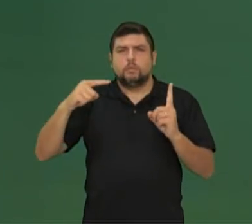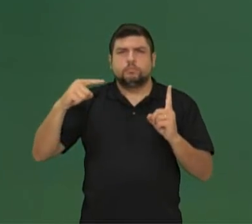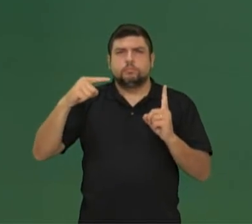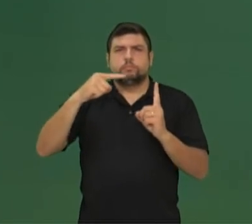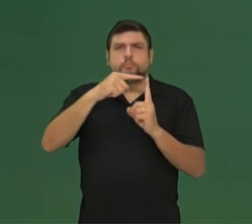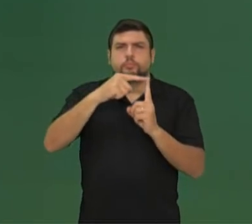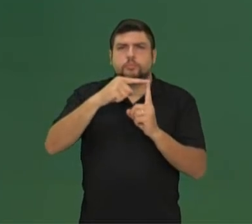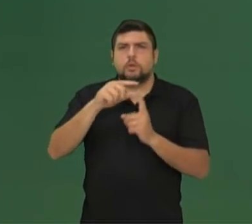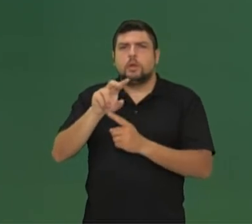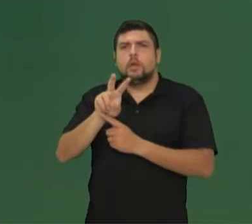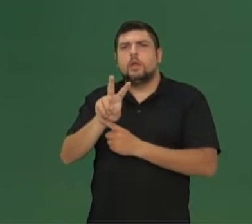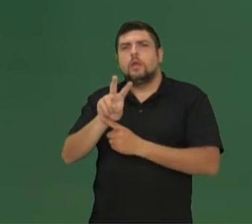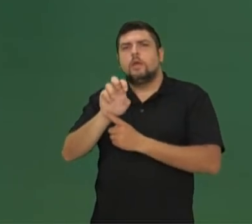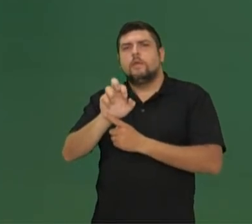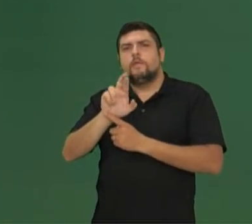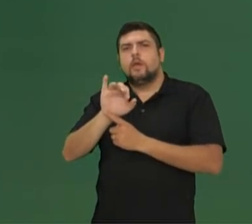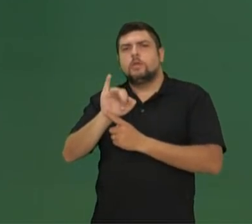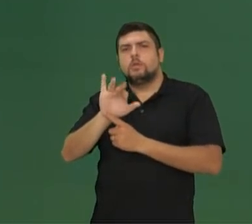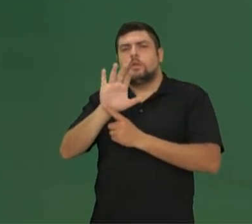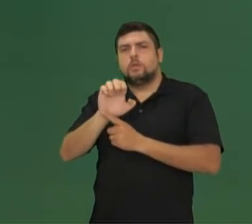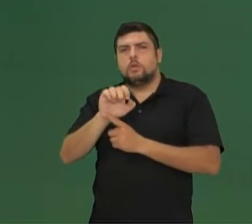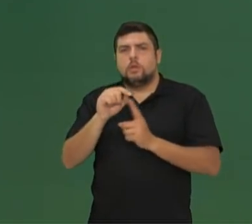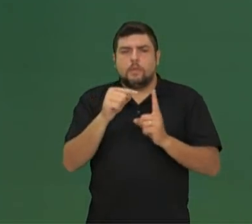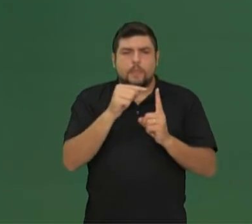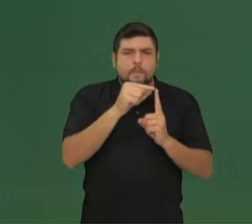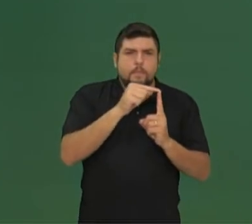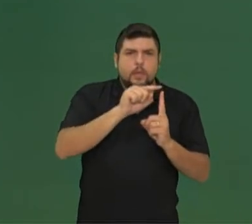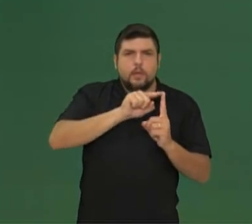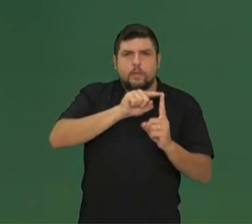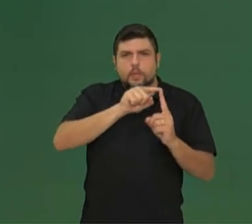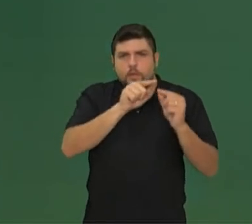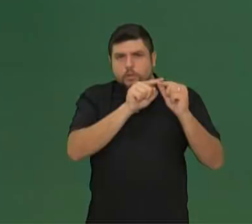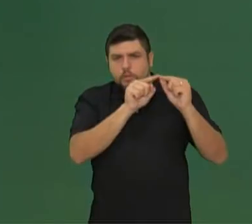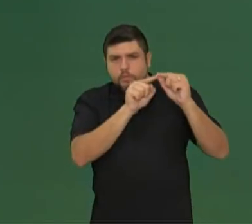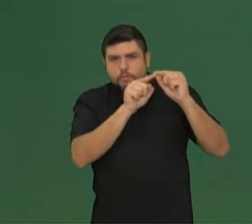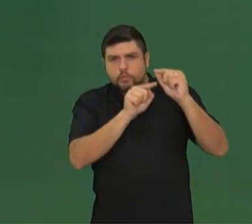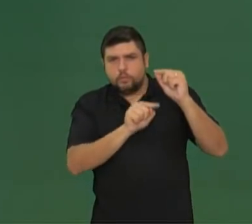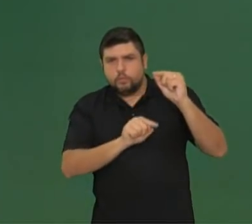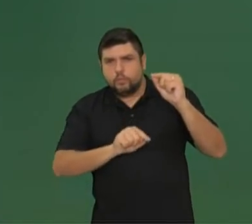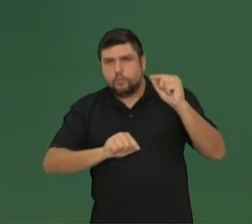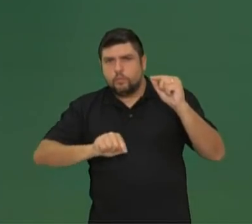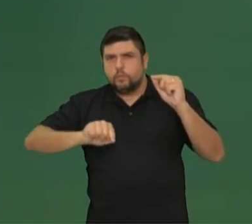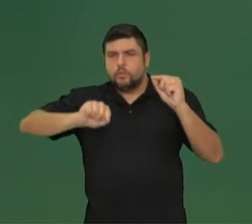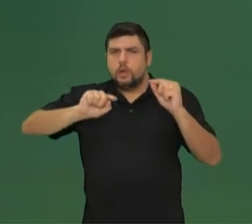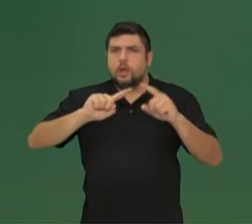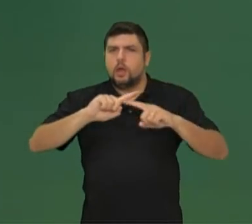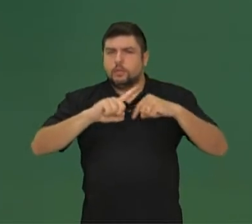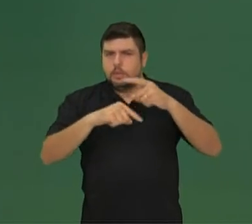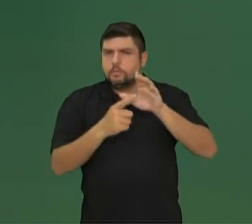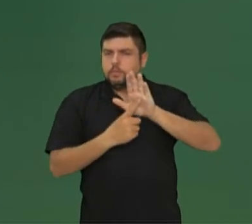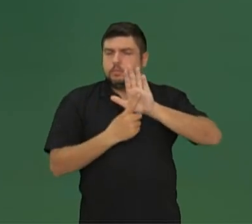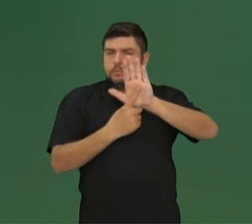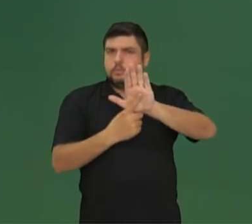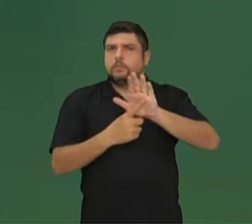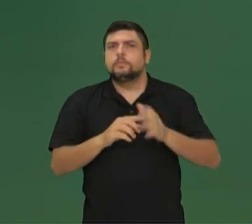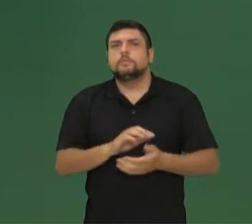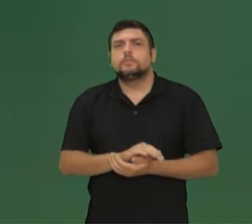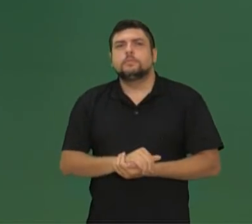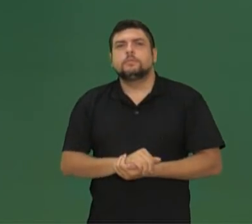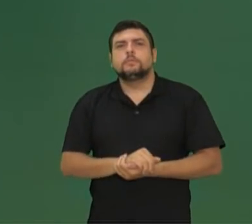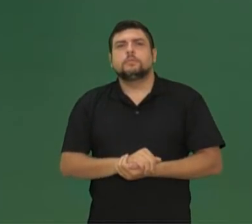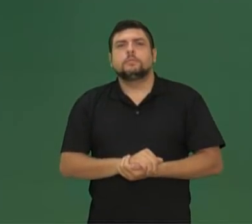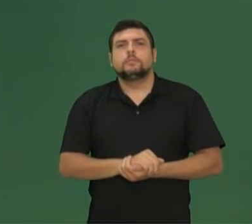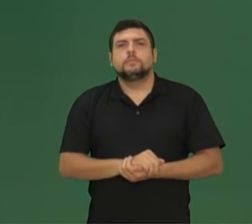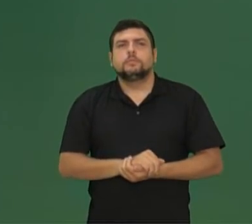é o vértice? Aonde ela inicia, onde ela faz aquela curvinha lá embaixo, não é? Eu já mostro para você de onde que ele se encontra. Então, aqui eu